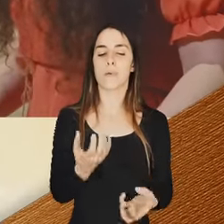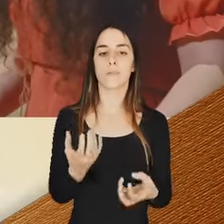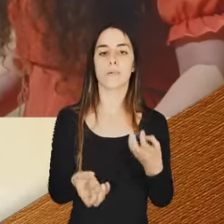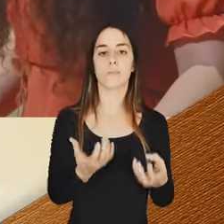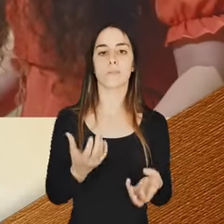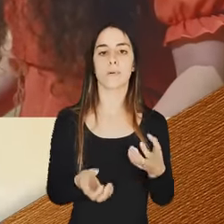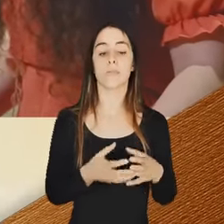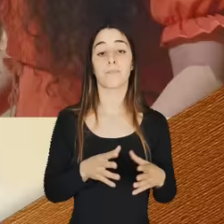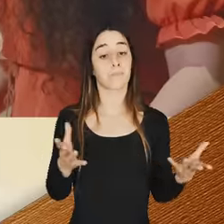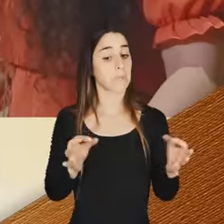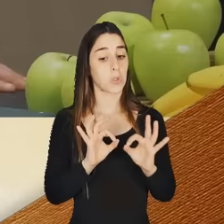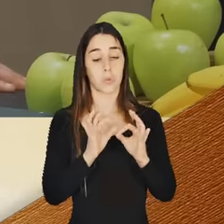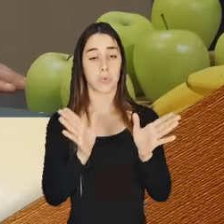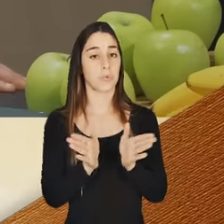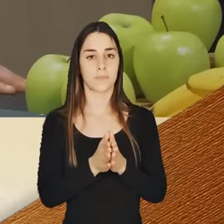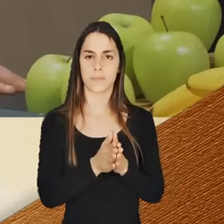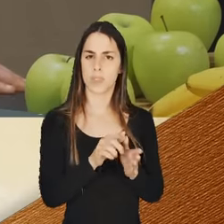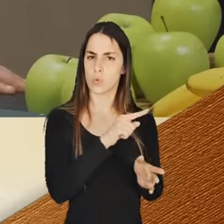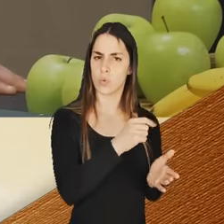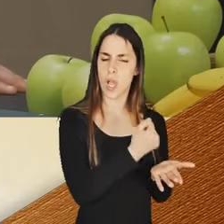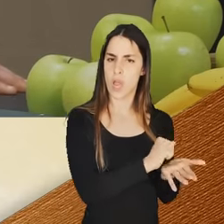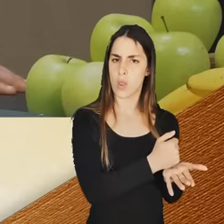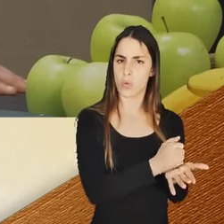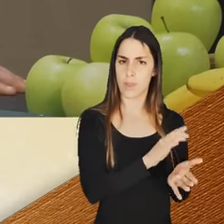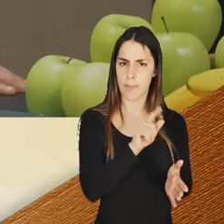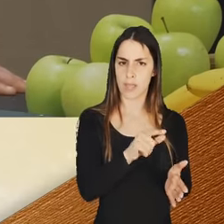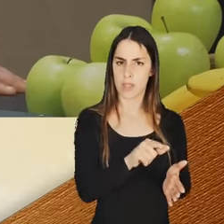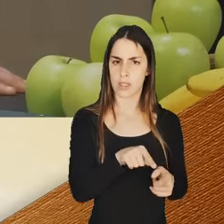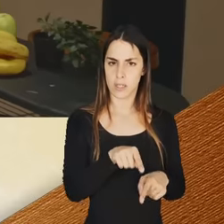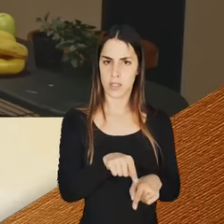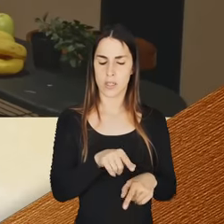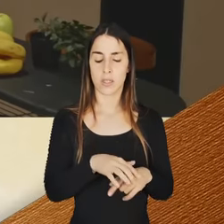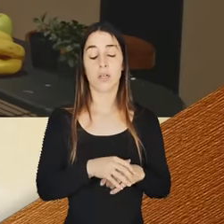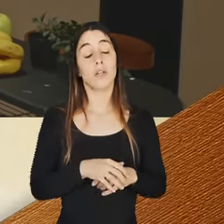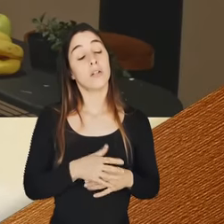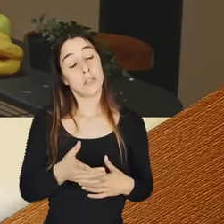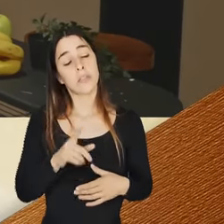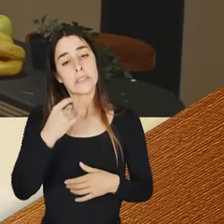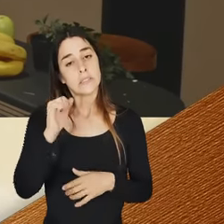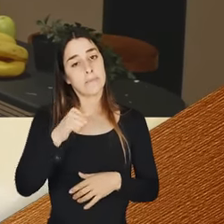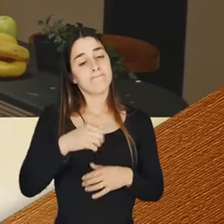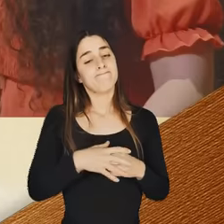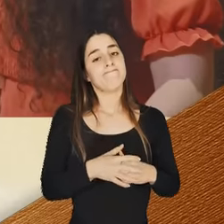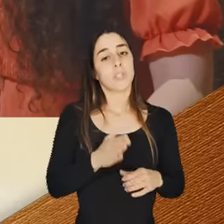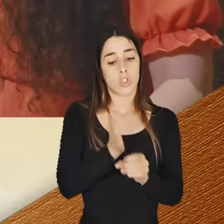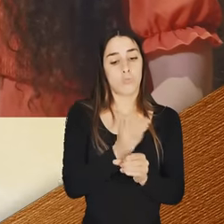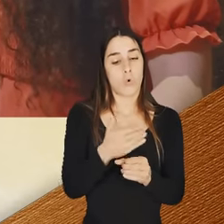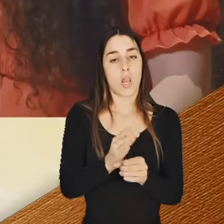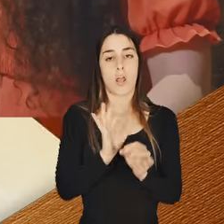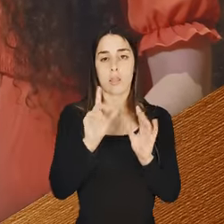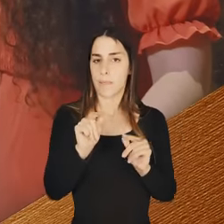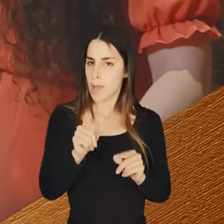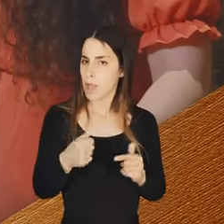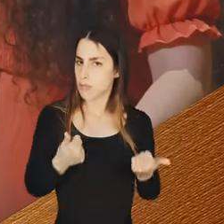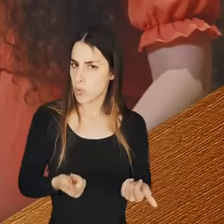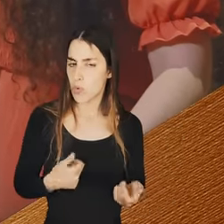aqui. Tu cozeste uma cabeça de alho? Eu cozinhei o meu alho, caralho. Tenho aqui uma cebola cozida